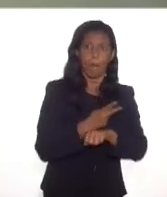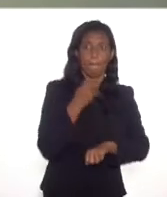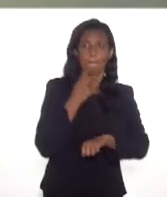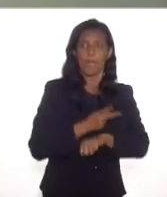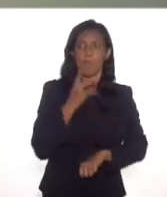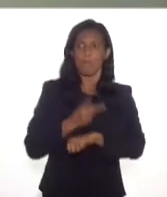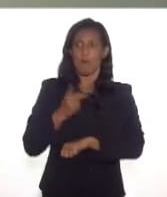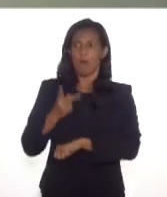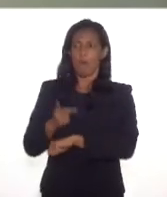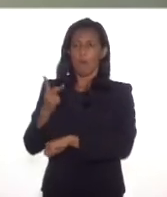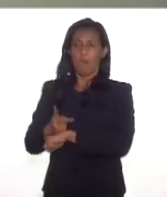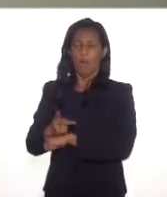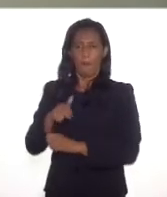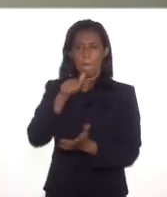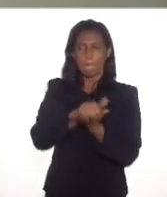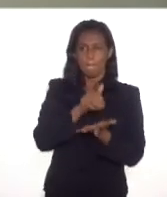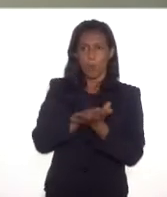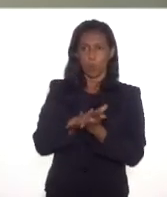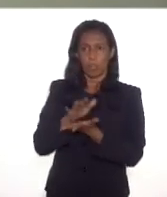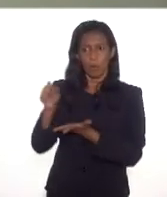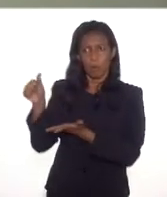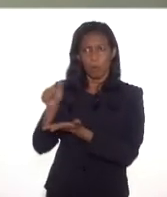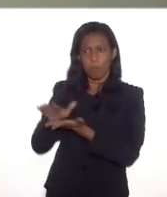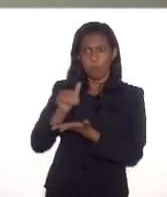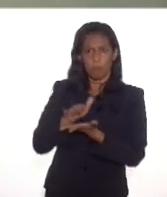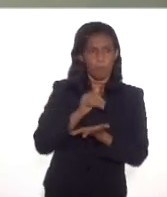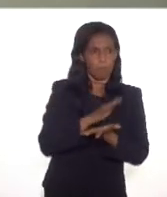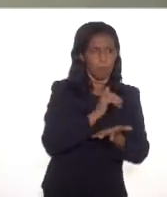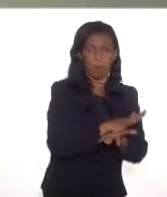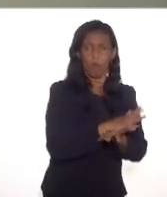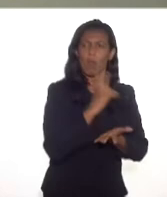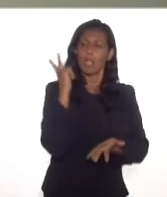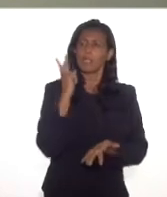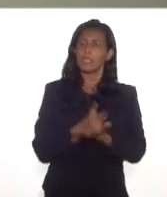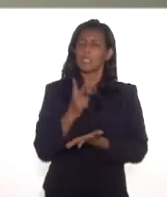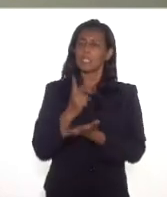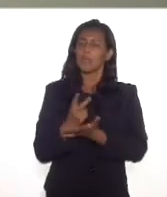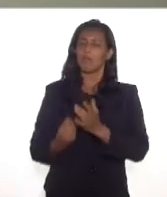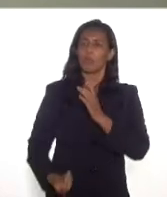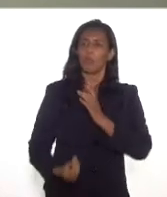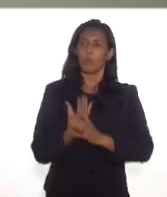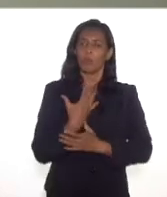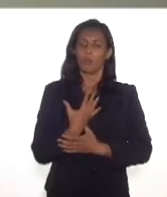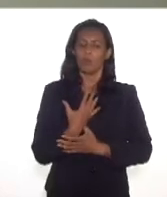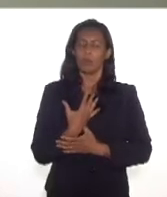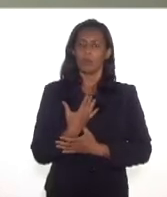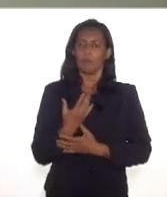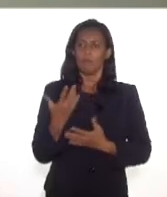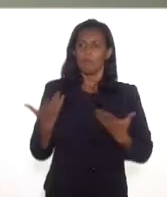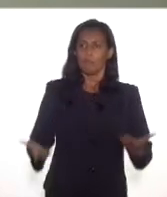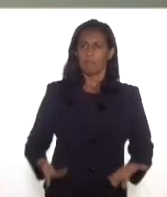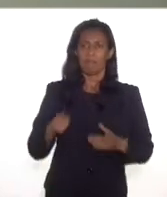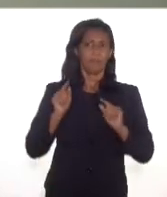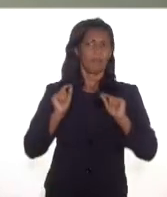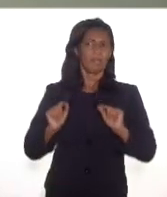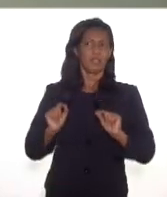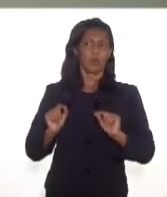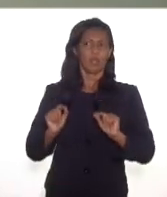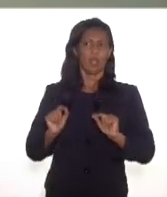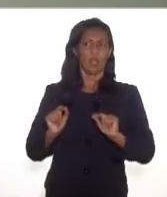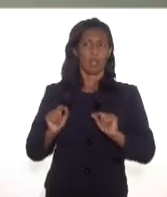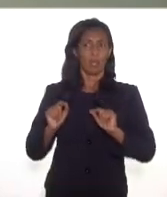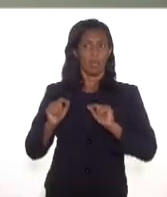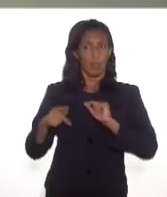prêmio. A multa de trânsito, ela sempre foi criada para ser